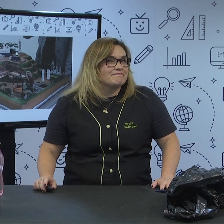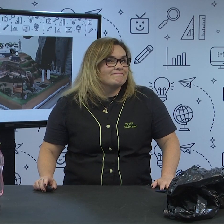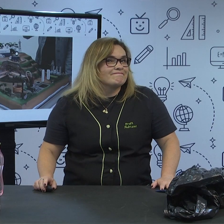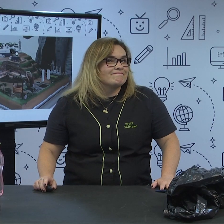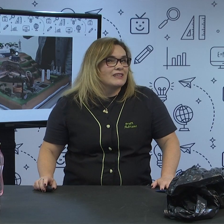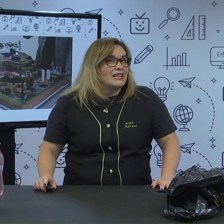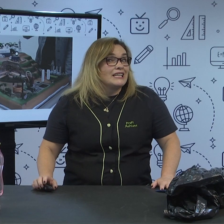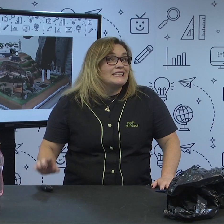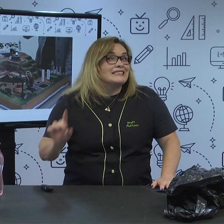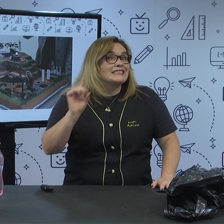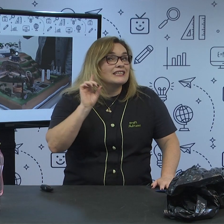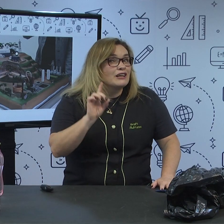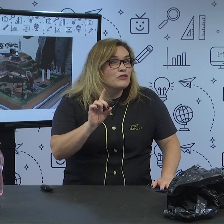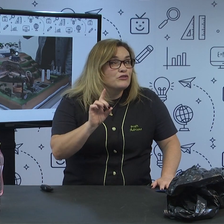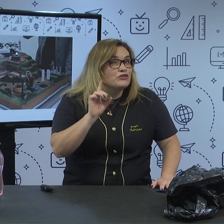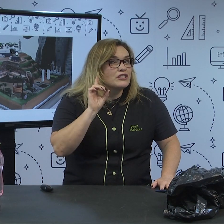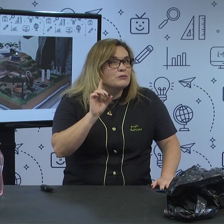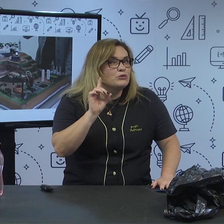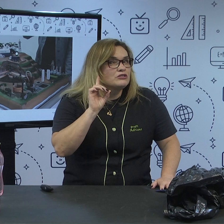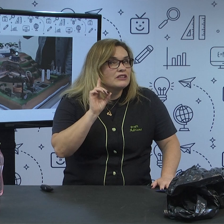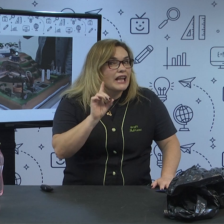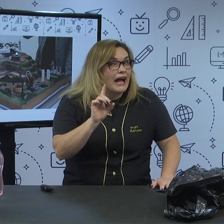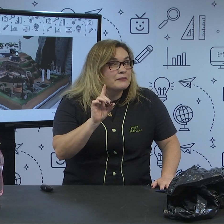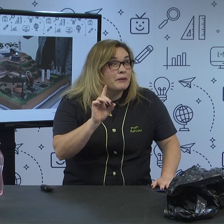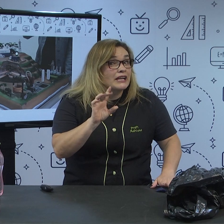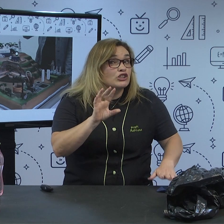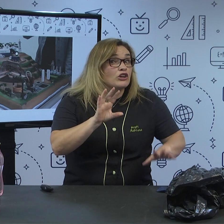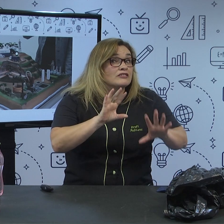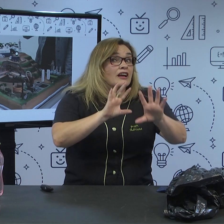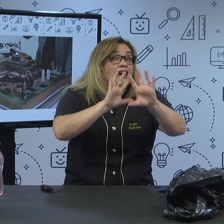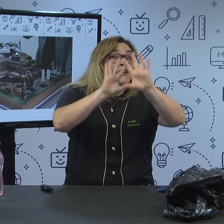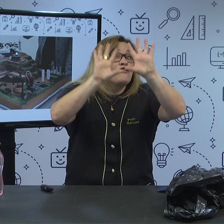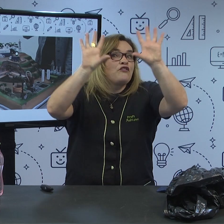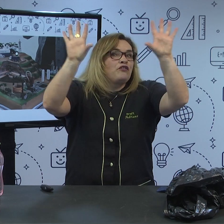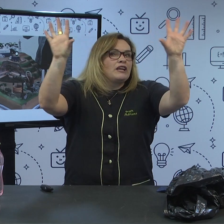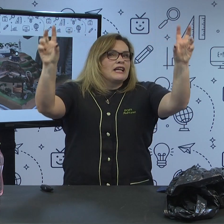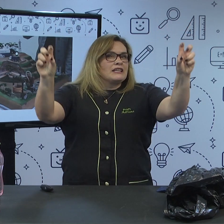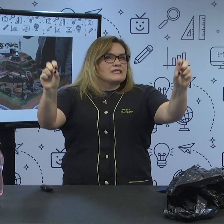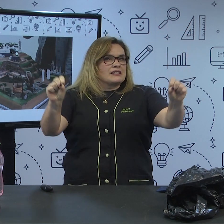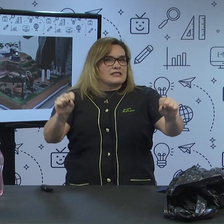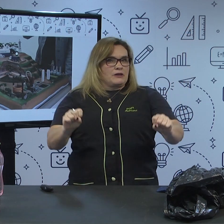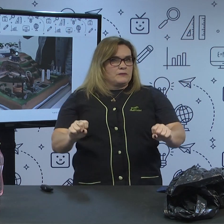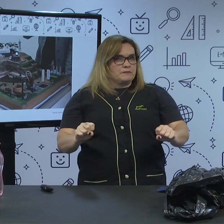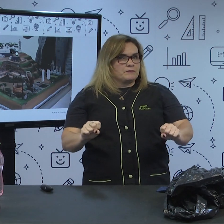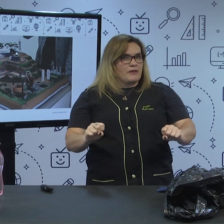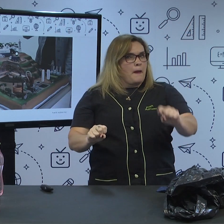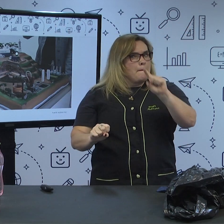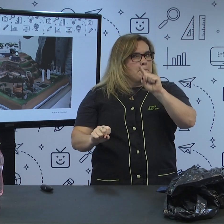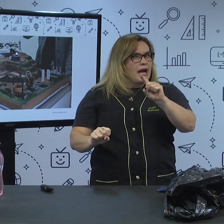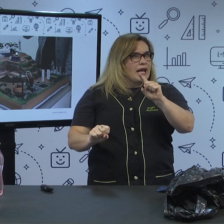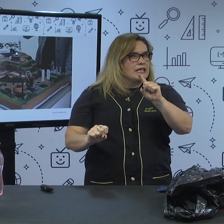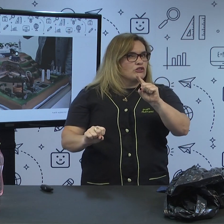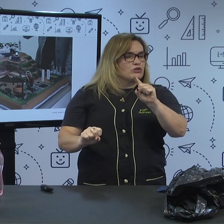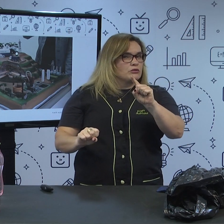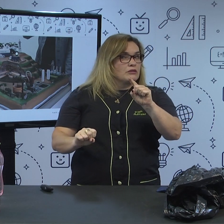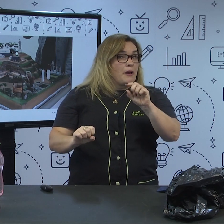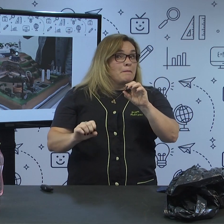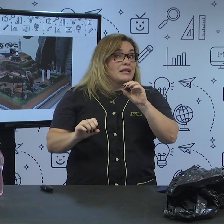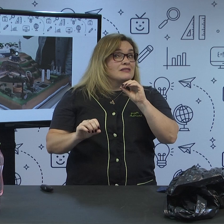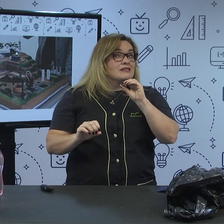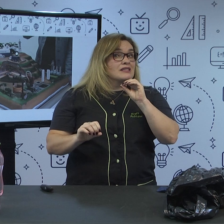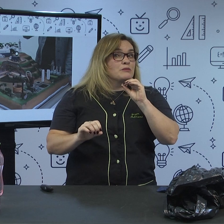acharam? Então, vamos lá para a nossa finalização. Para